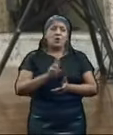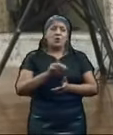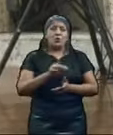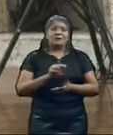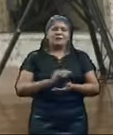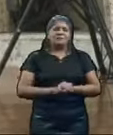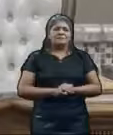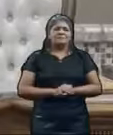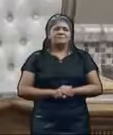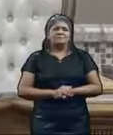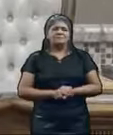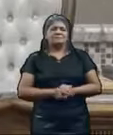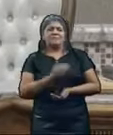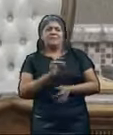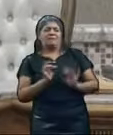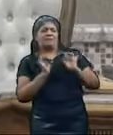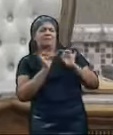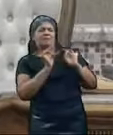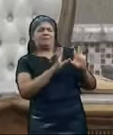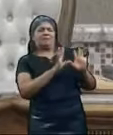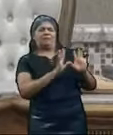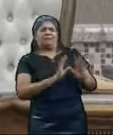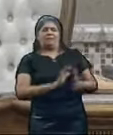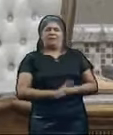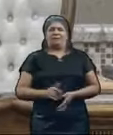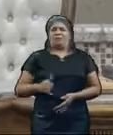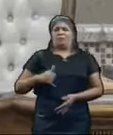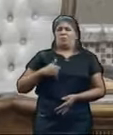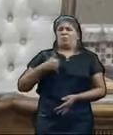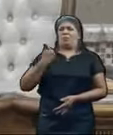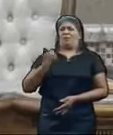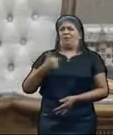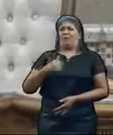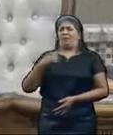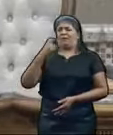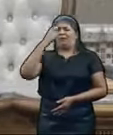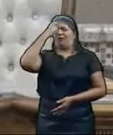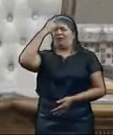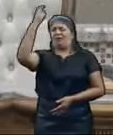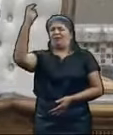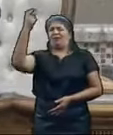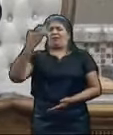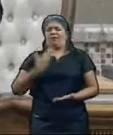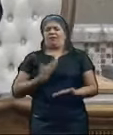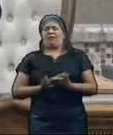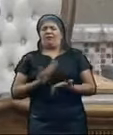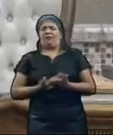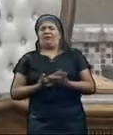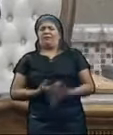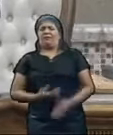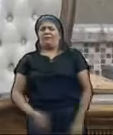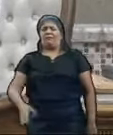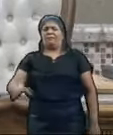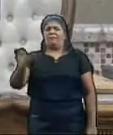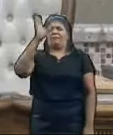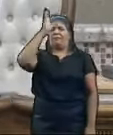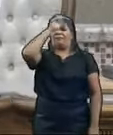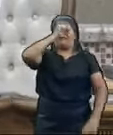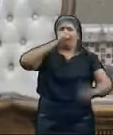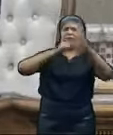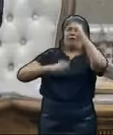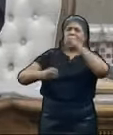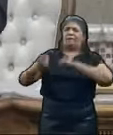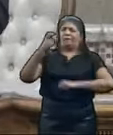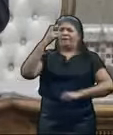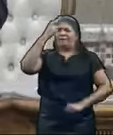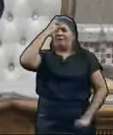é aqui já é porque o reino dos céus já está entre nós né deles é o reino dos